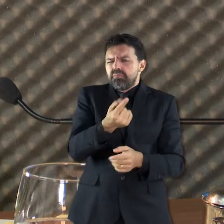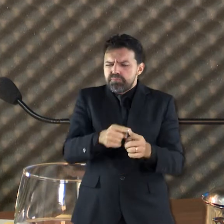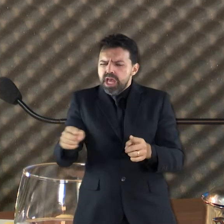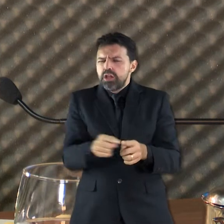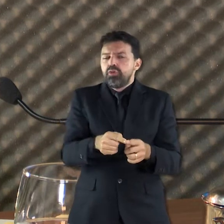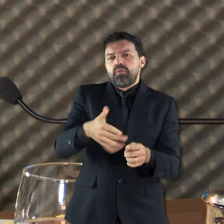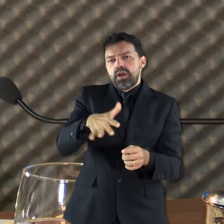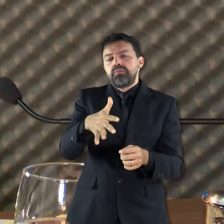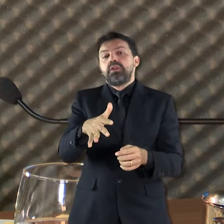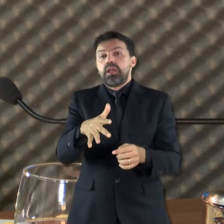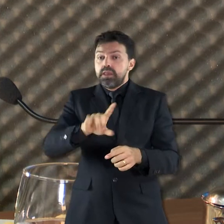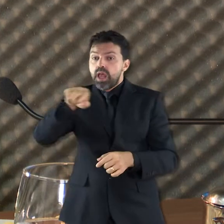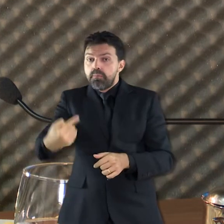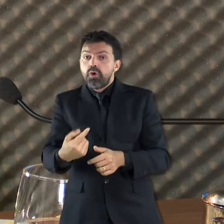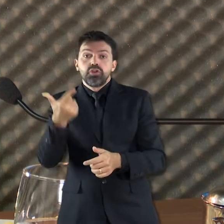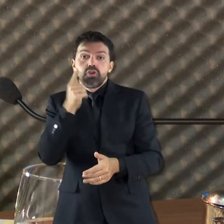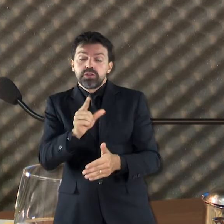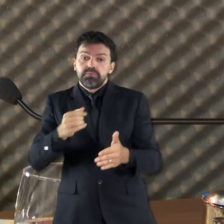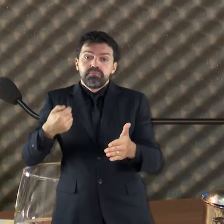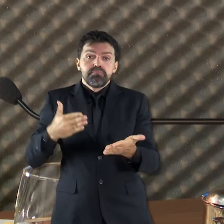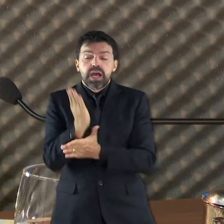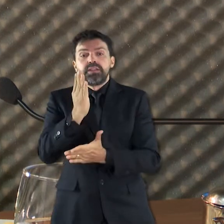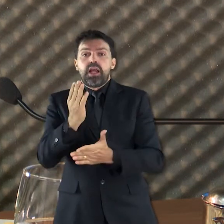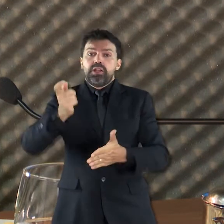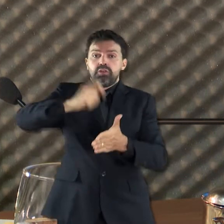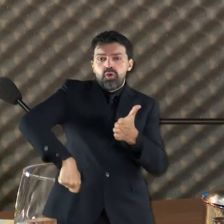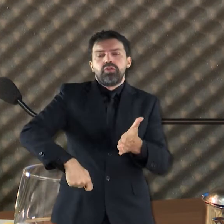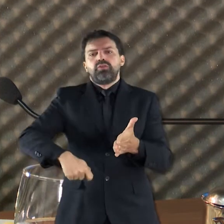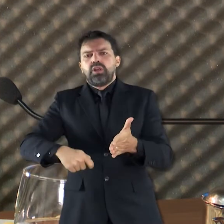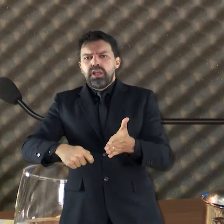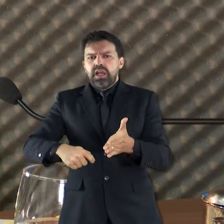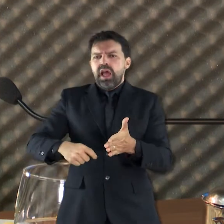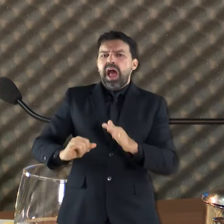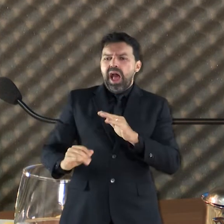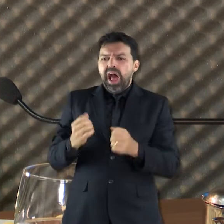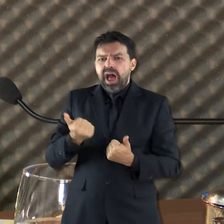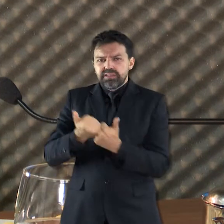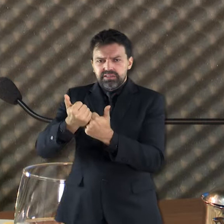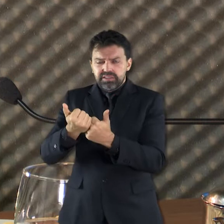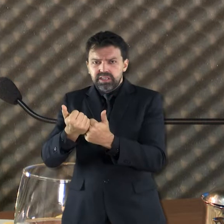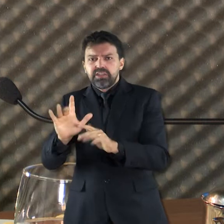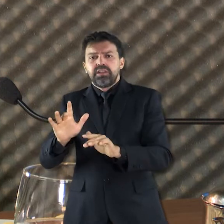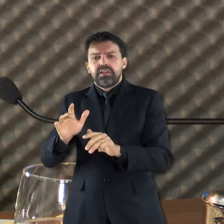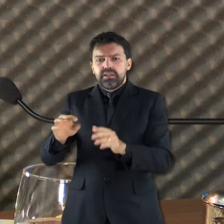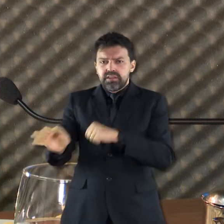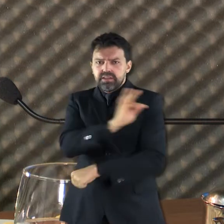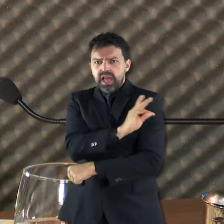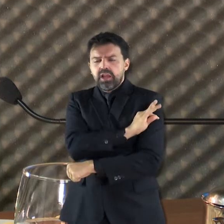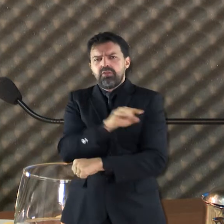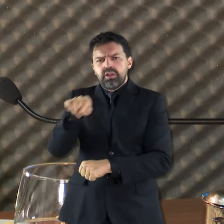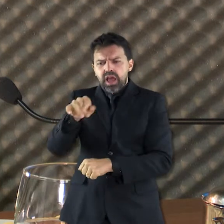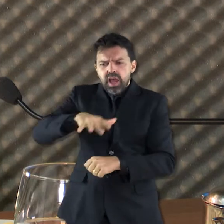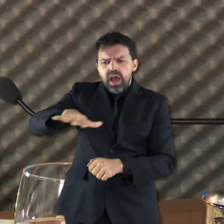passei num concurso, acho que era assistente técnico do Instituto de Terra do Amazonas, que era uma autarquia. Também trabalhei lá um tempo, aí